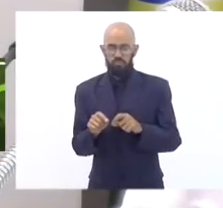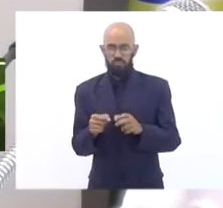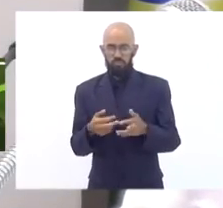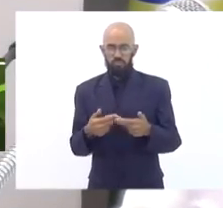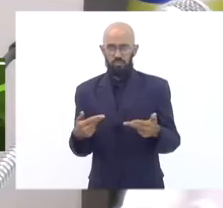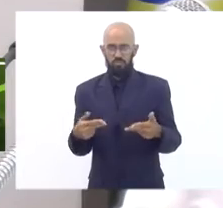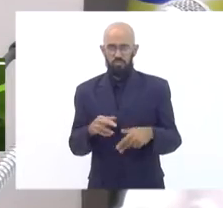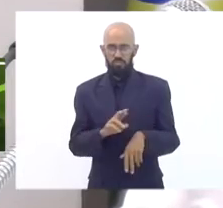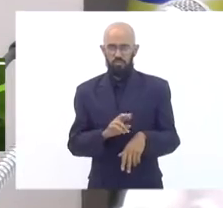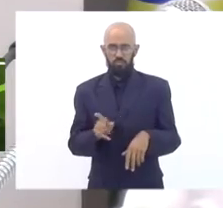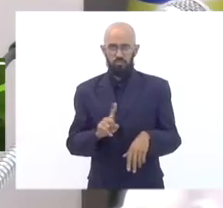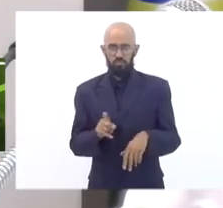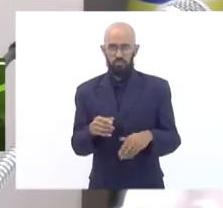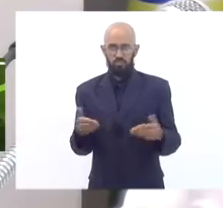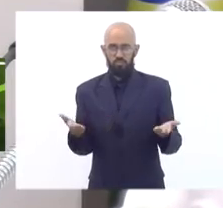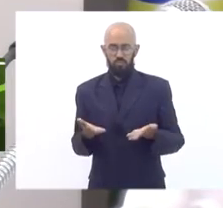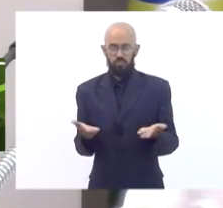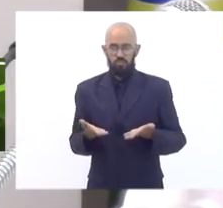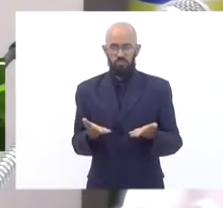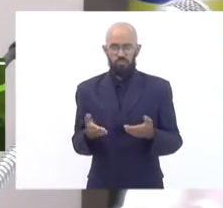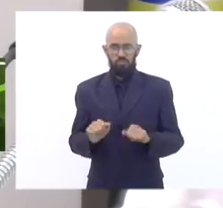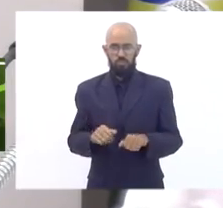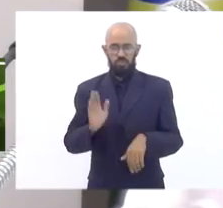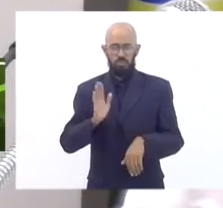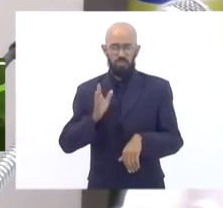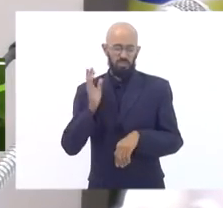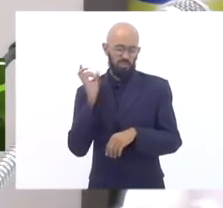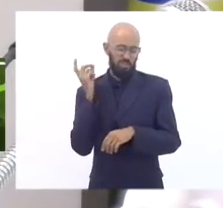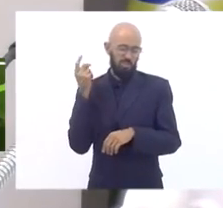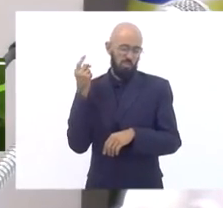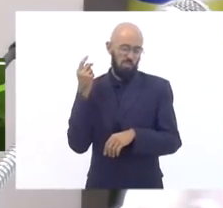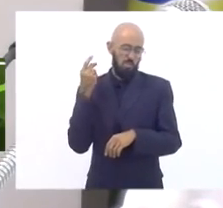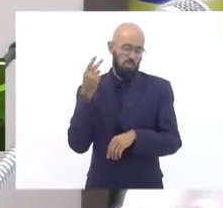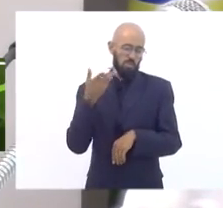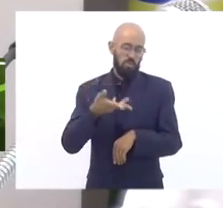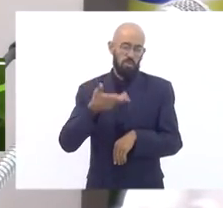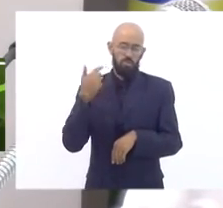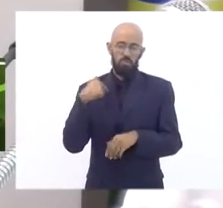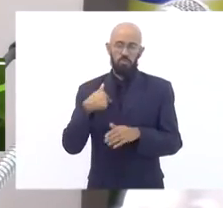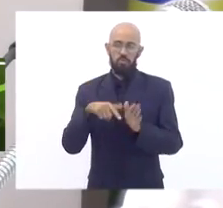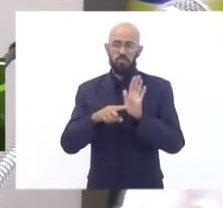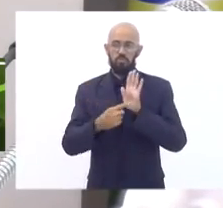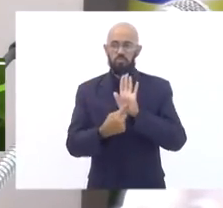de muito tempo, que se identifica